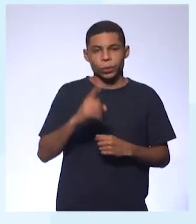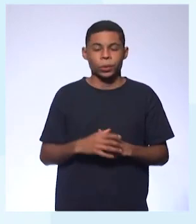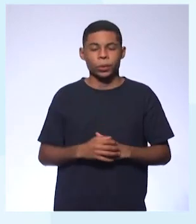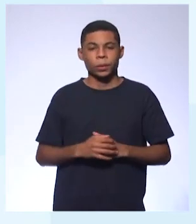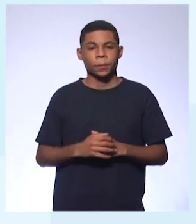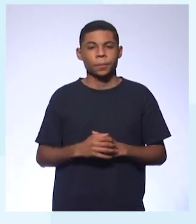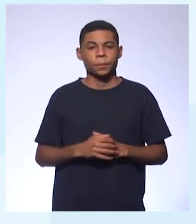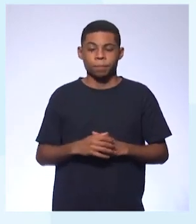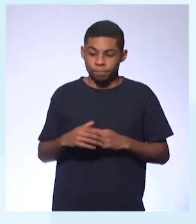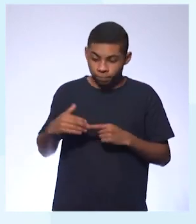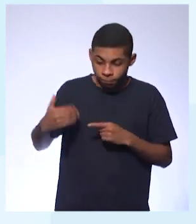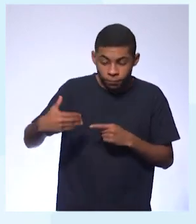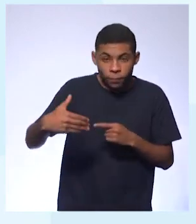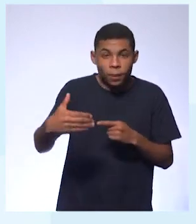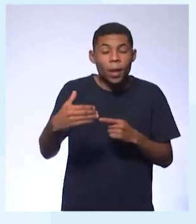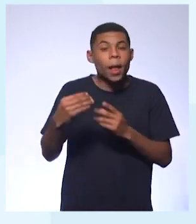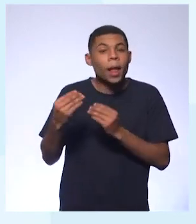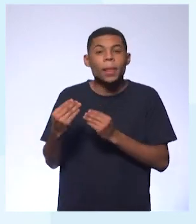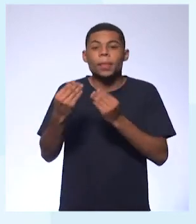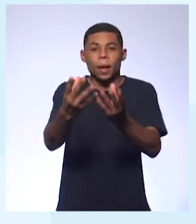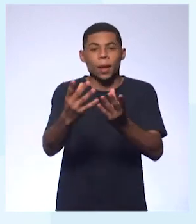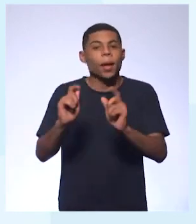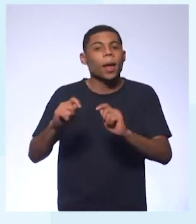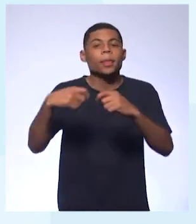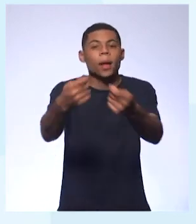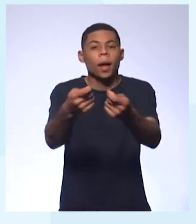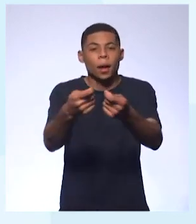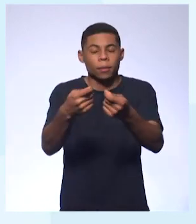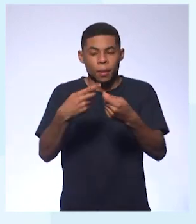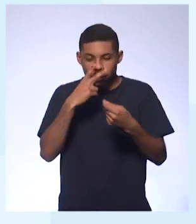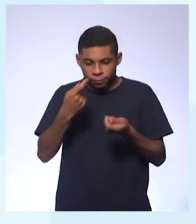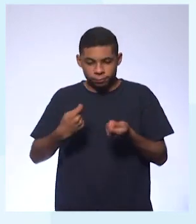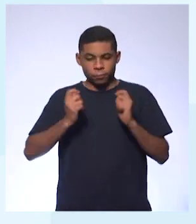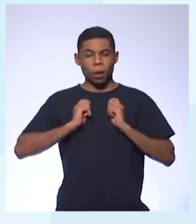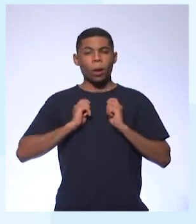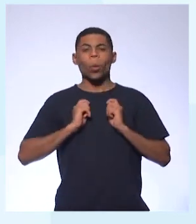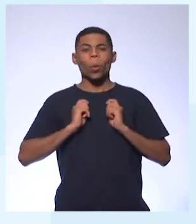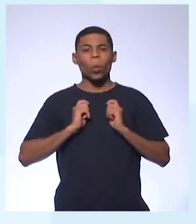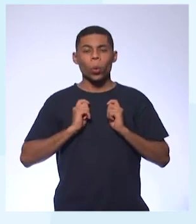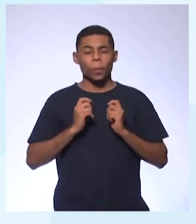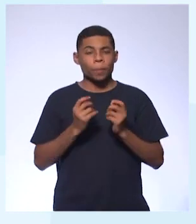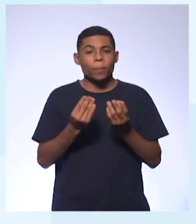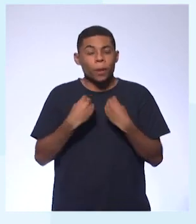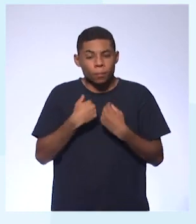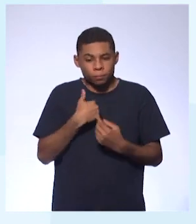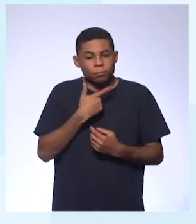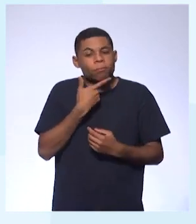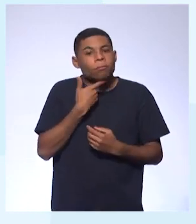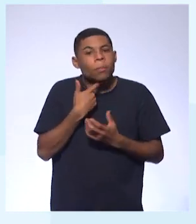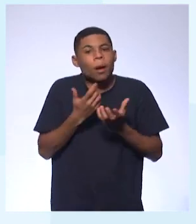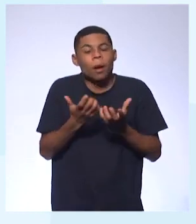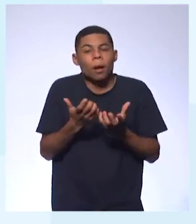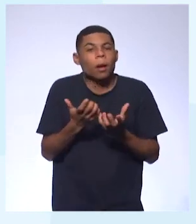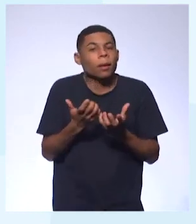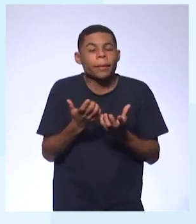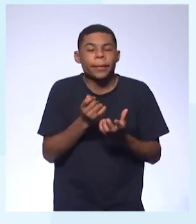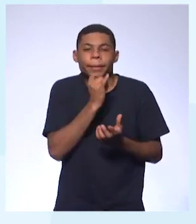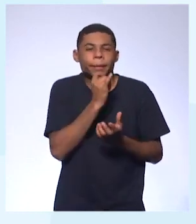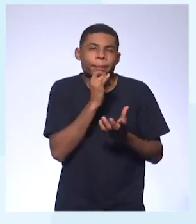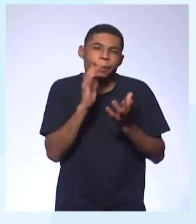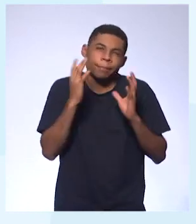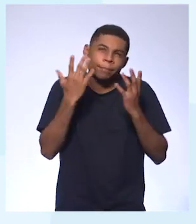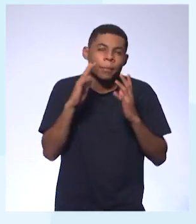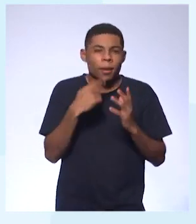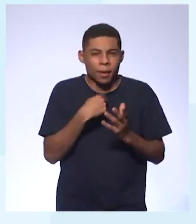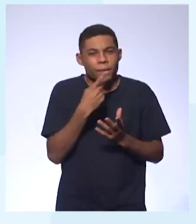rotina gera uma recompensa, e é justamente a recompensa que faz com que eu queira, no caso, o exemplo hipotético